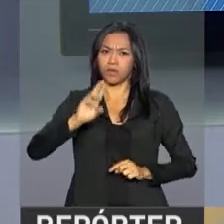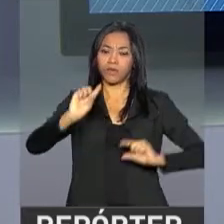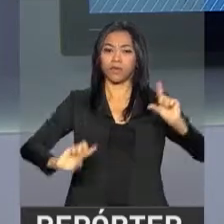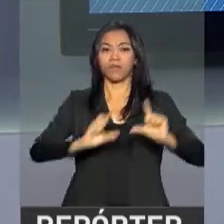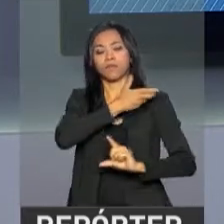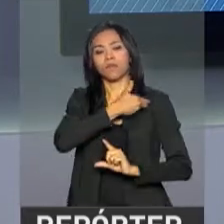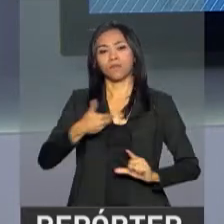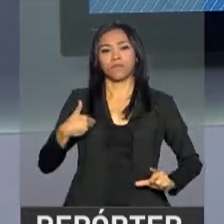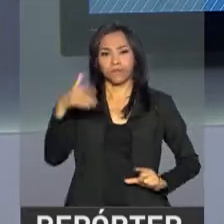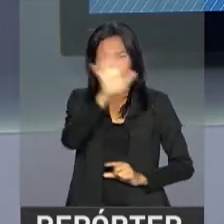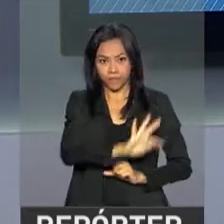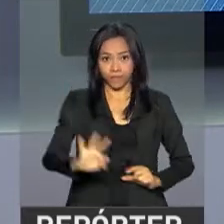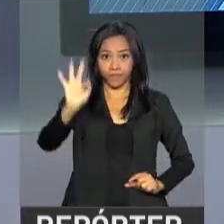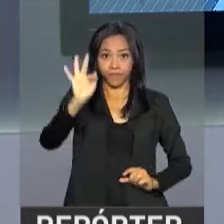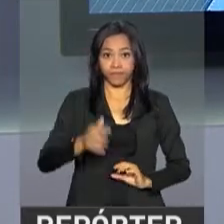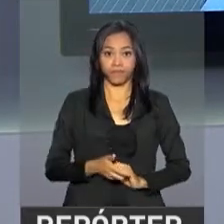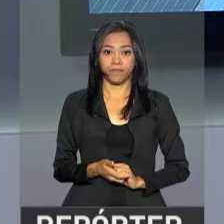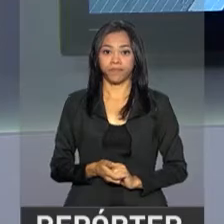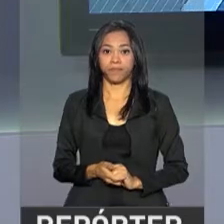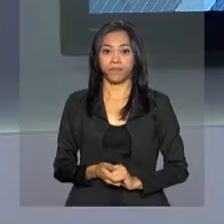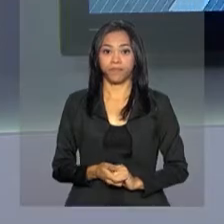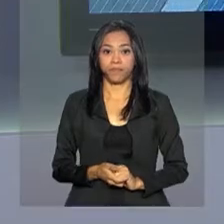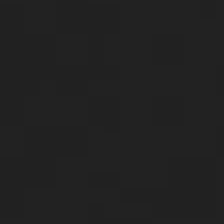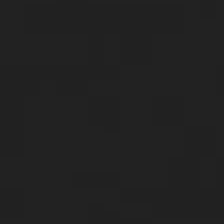nbr a tv do governo federal